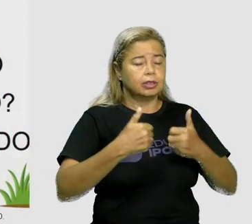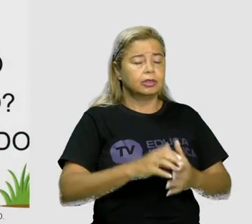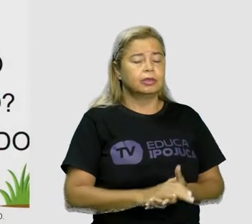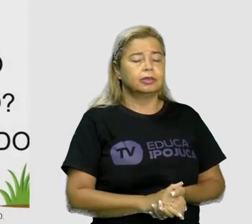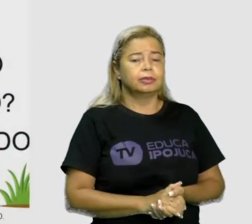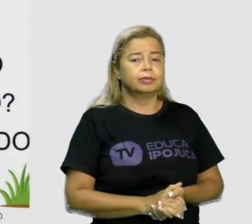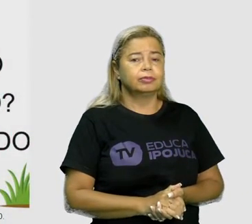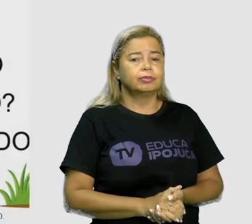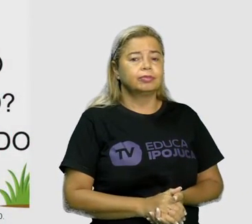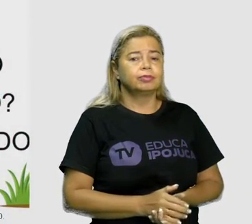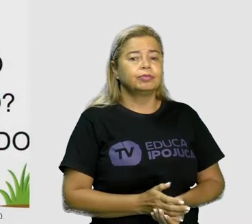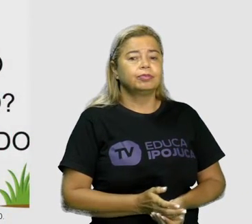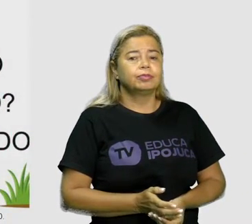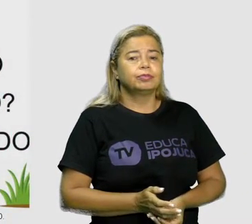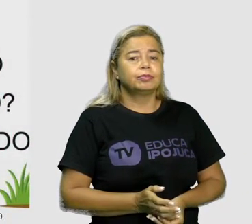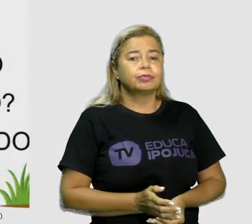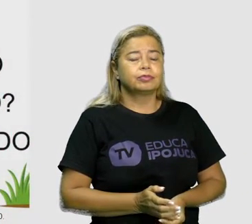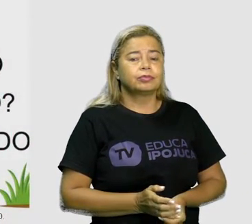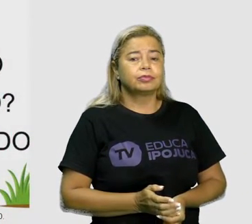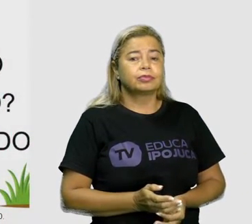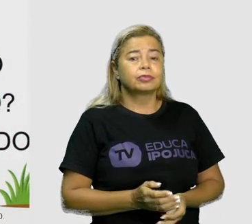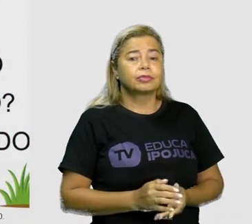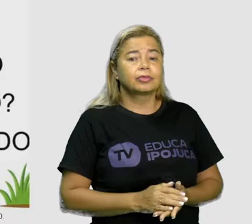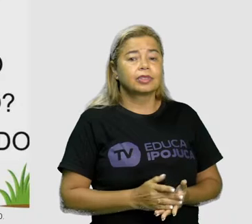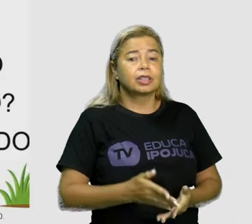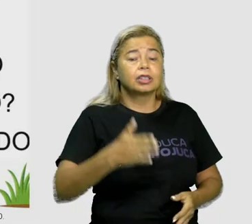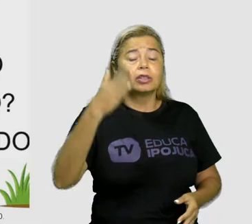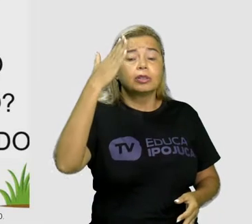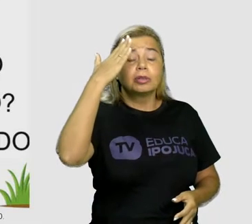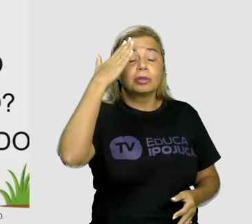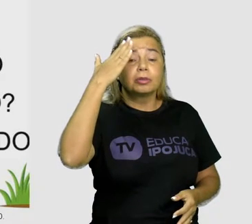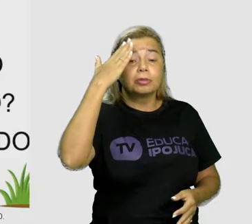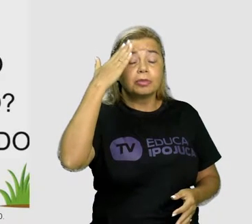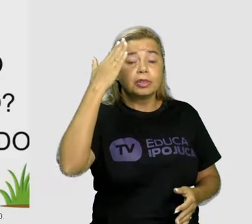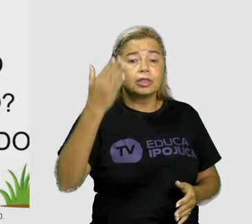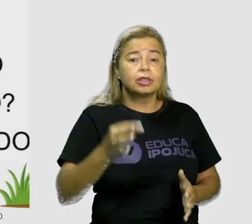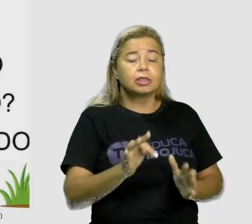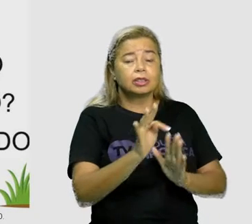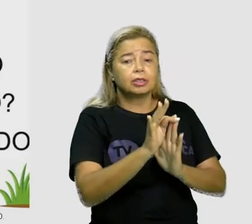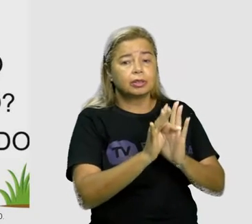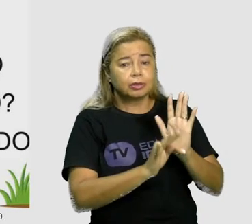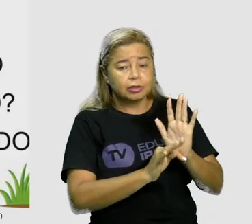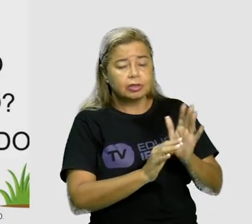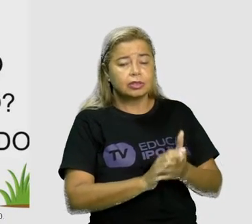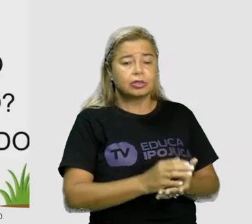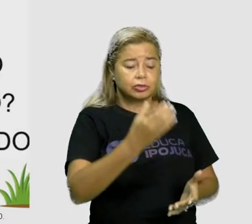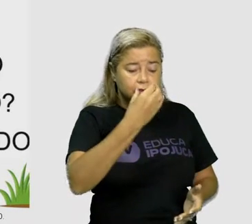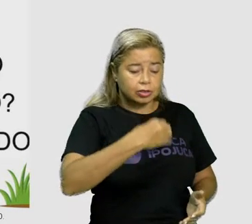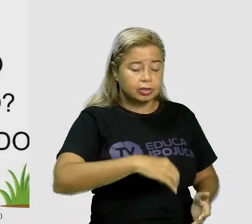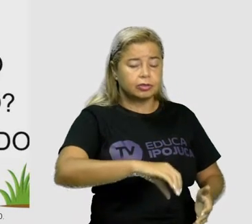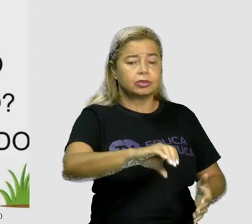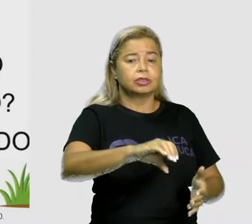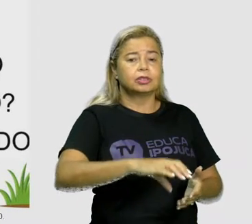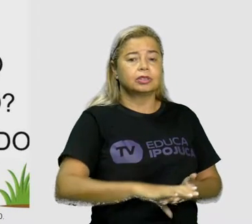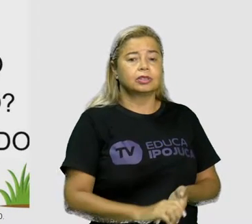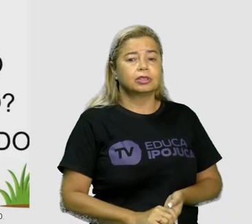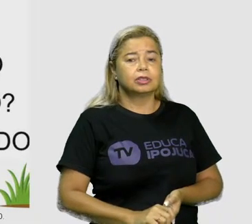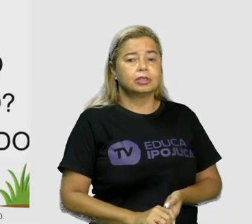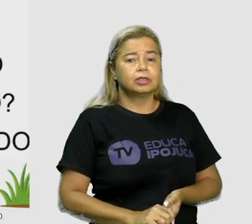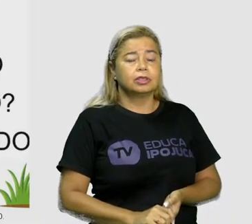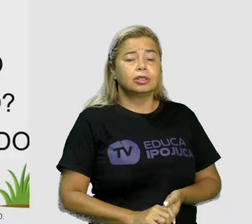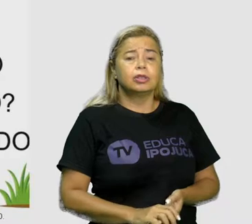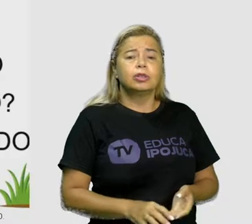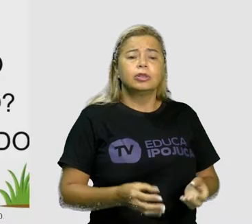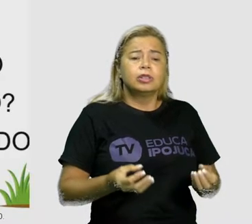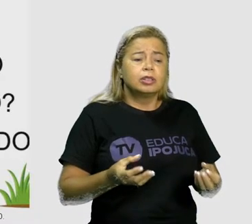ver aqui, ó, que não tem nenhum desenho mais. Compreender o sentido do texto. O elefantinho. Aí nós vamos. Onde